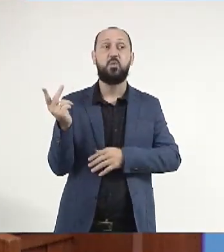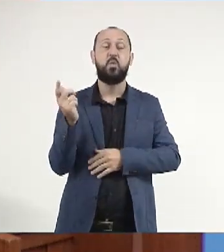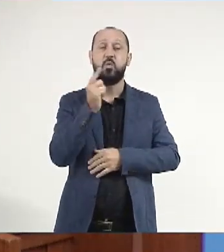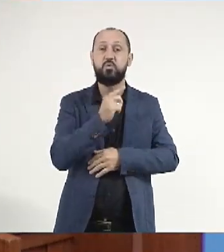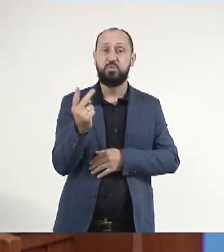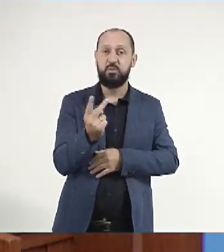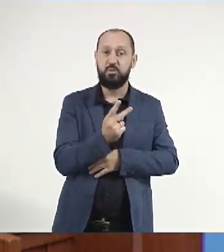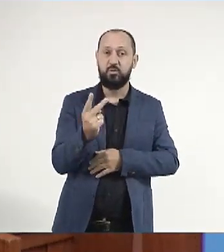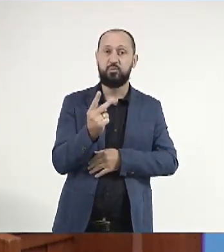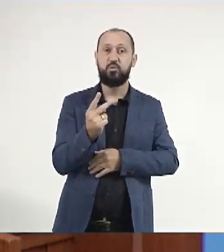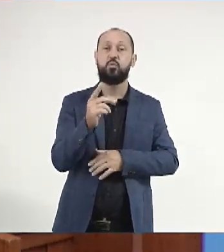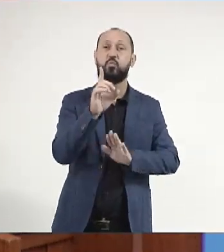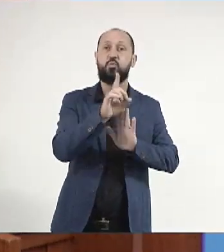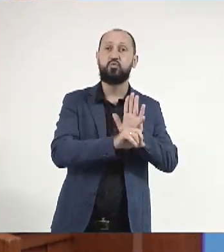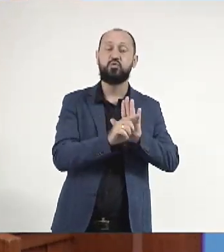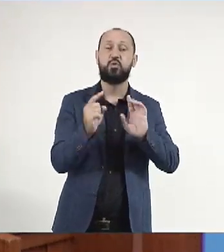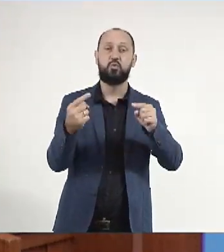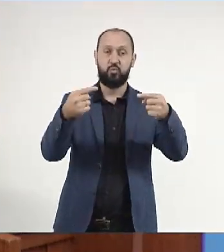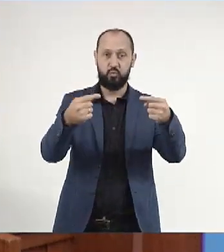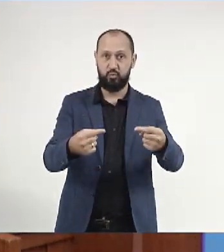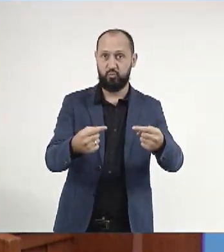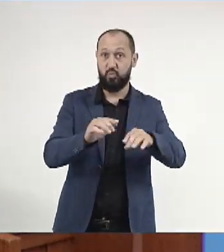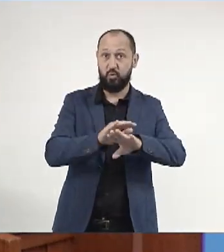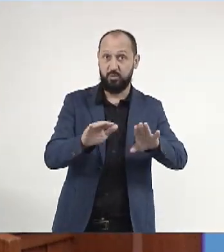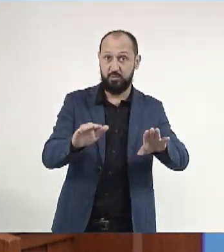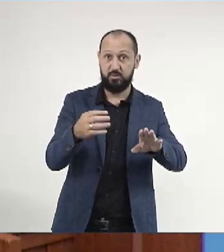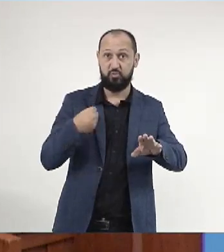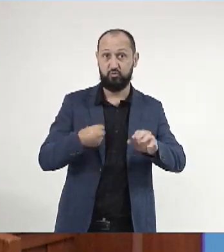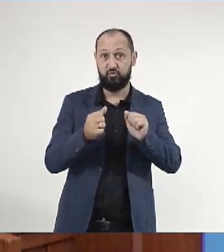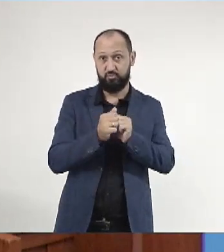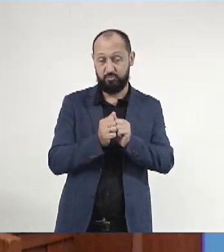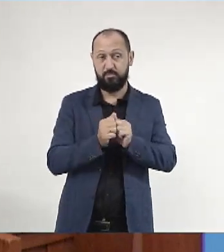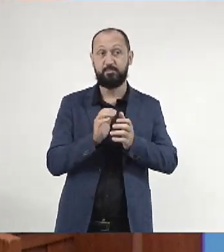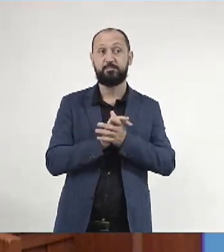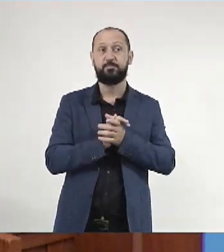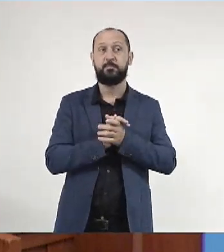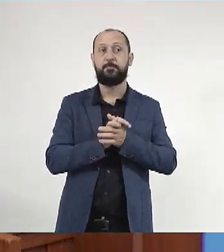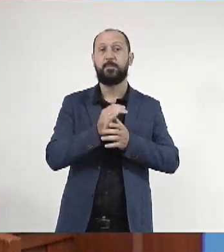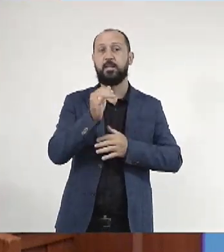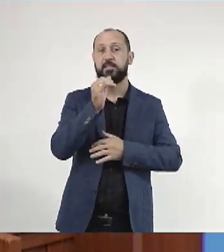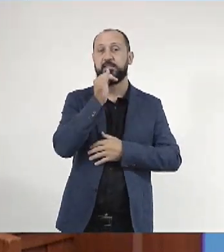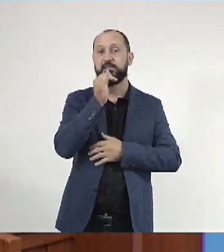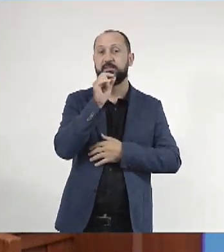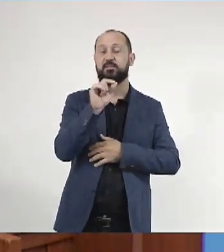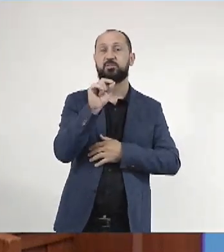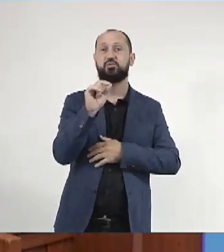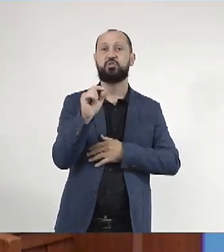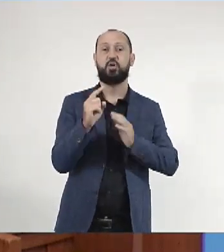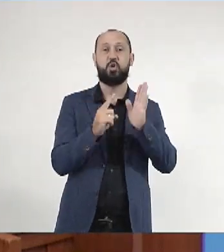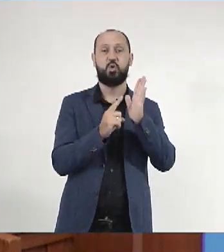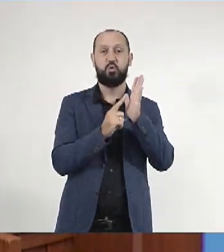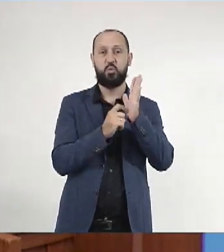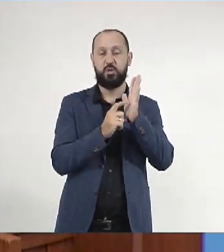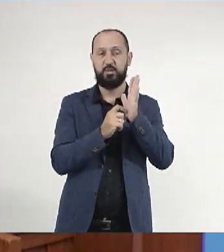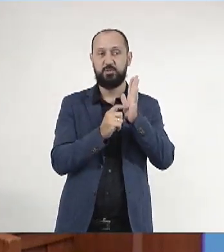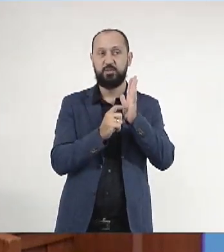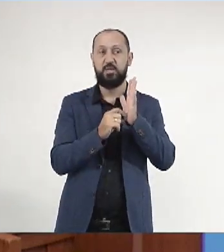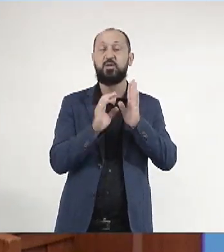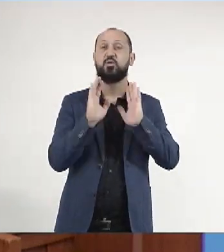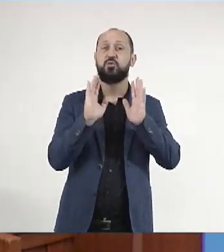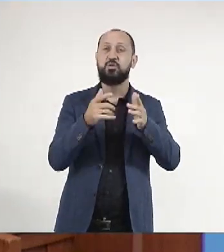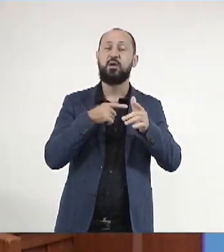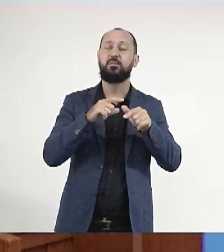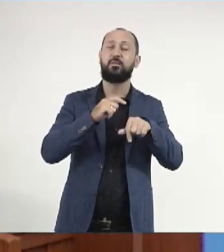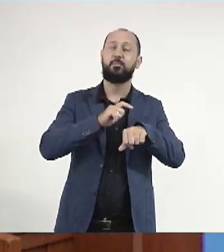de fato, garantir os direitos das duas partes envolvidas. No caso específico de Douradina, que já tem